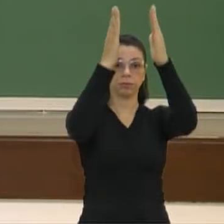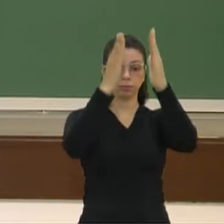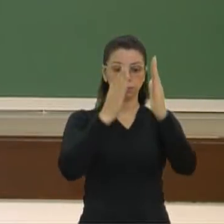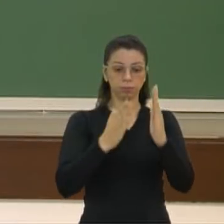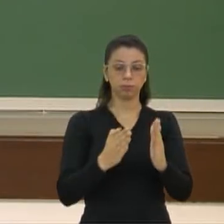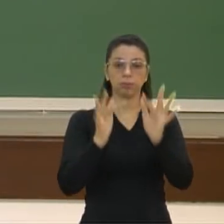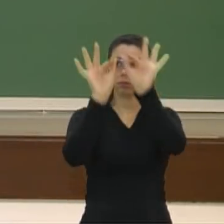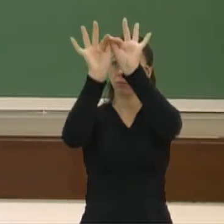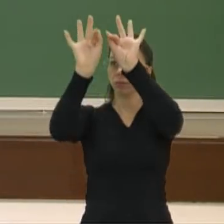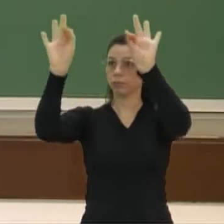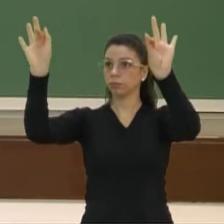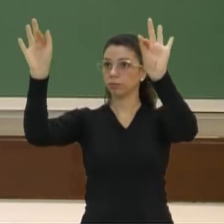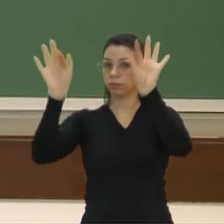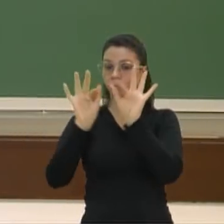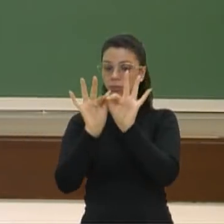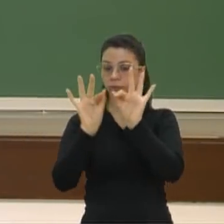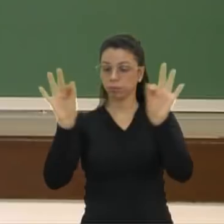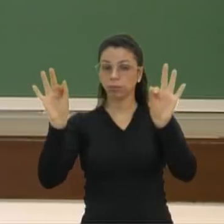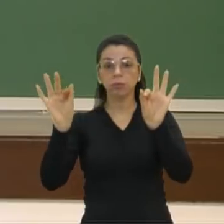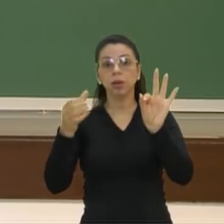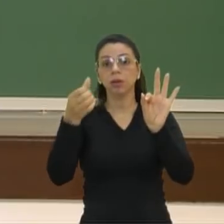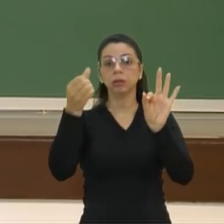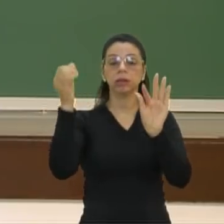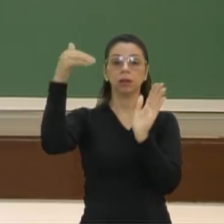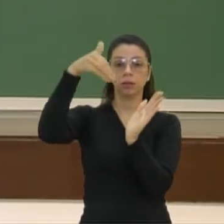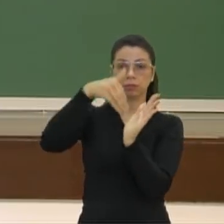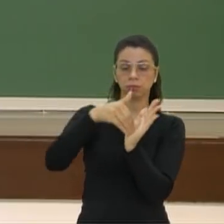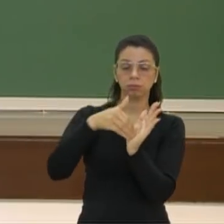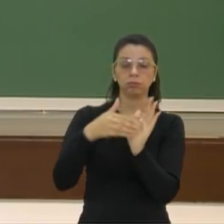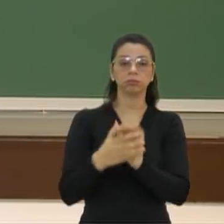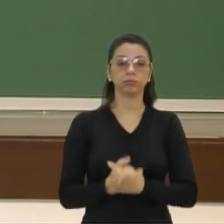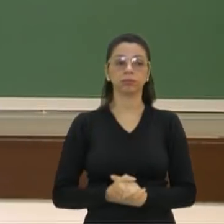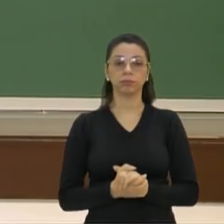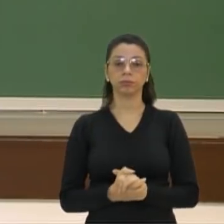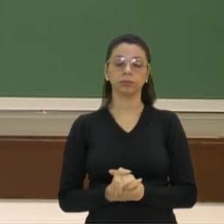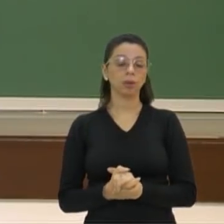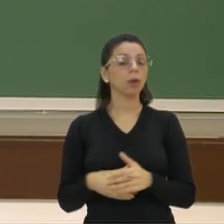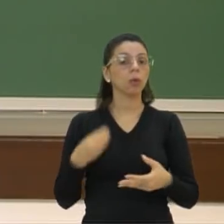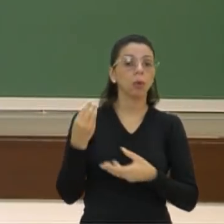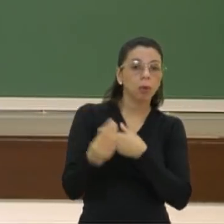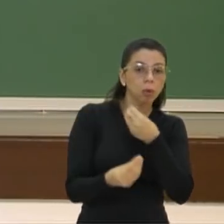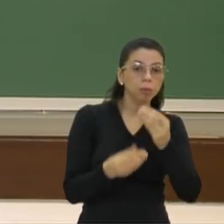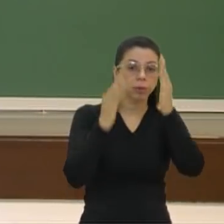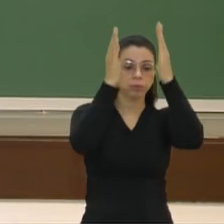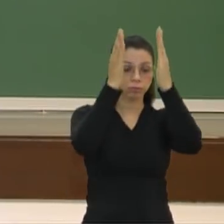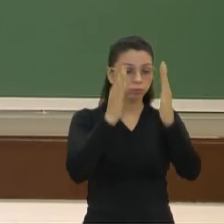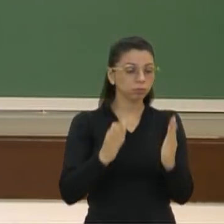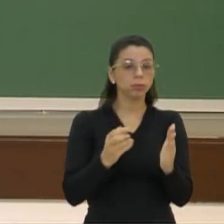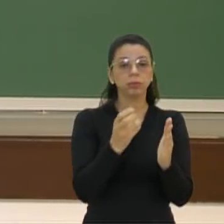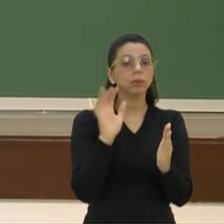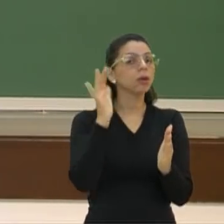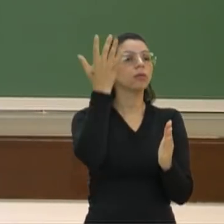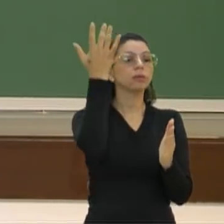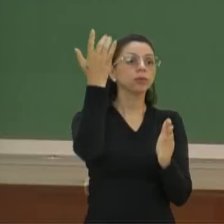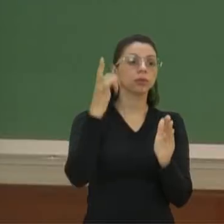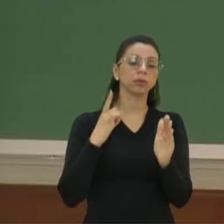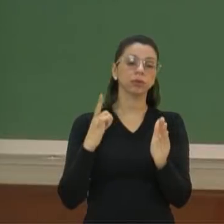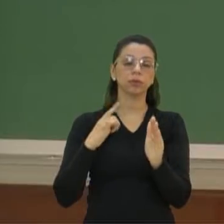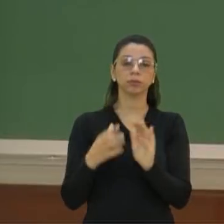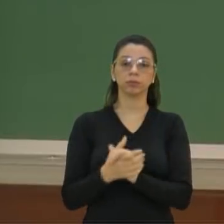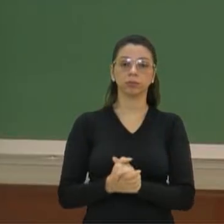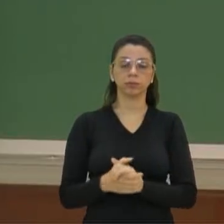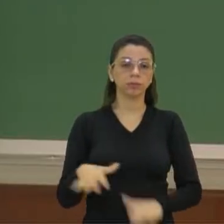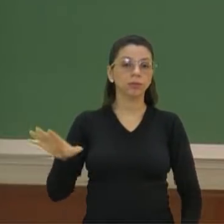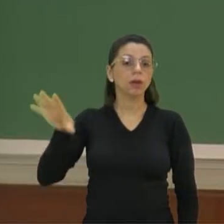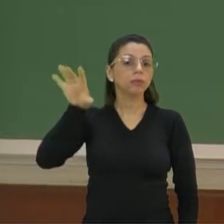6 momentos e você teria que ver como essa sequência ocorre. Então, vamos ver se você acertou? Captação do